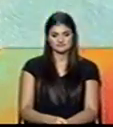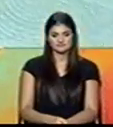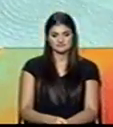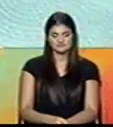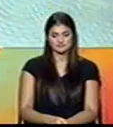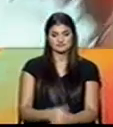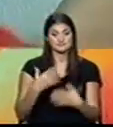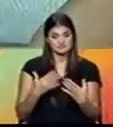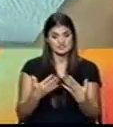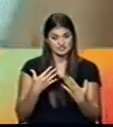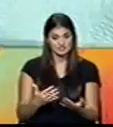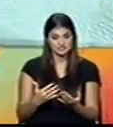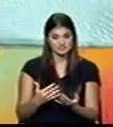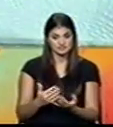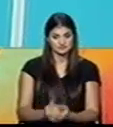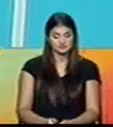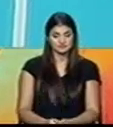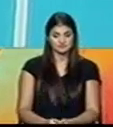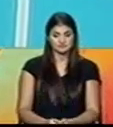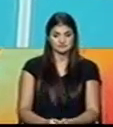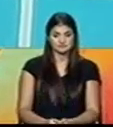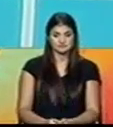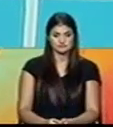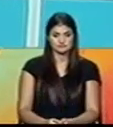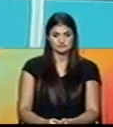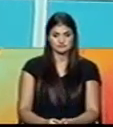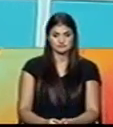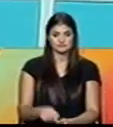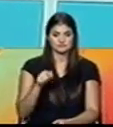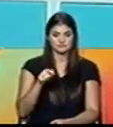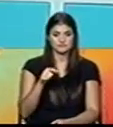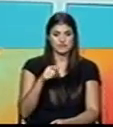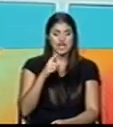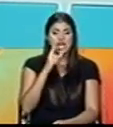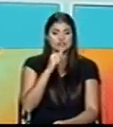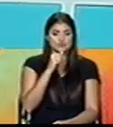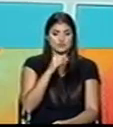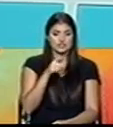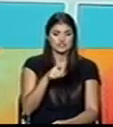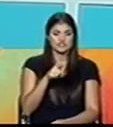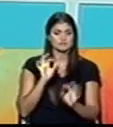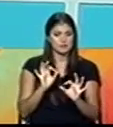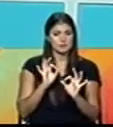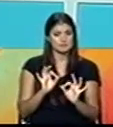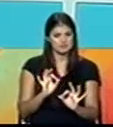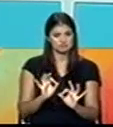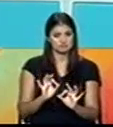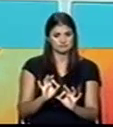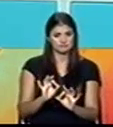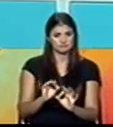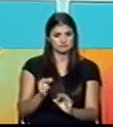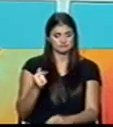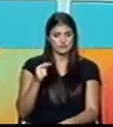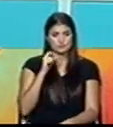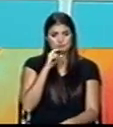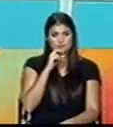E agora? Polvilhar com? É aquele... O açúcar balmilhado? Isto... Não, é só não. Açúcar em pó. Claro que o bolo já estaria bem assim, não é? Eu já comi essa. Ou